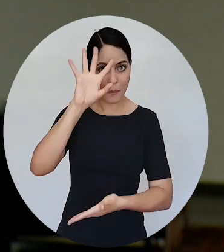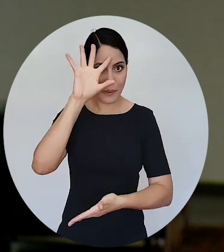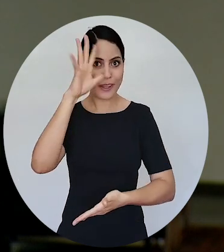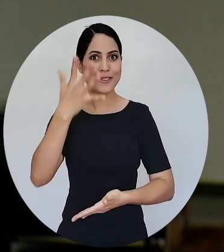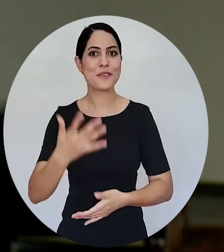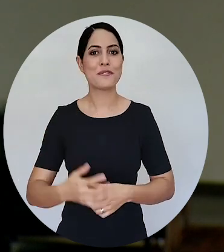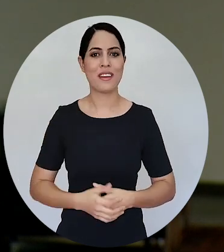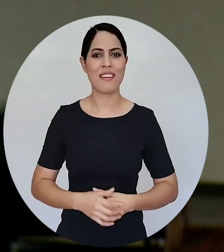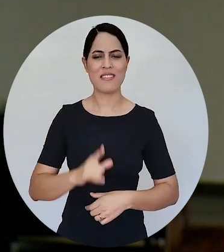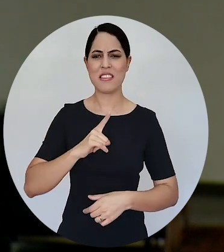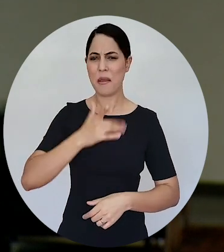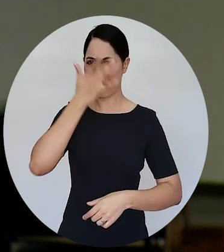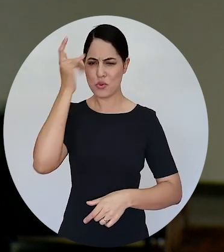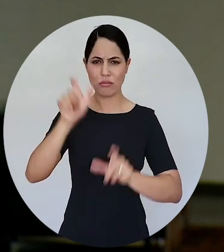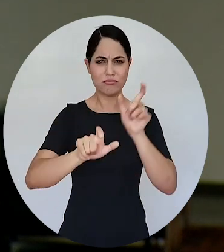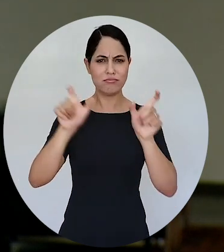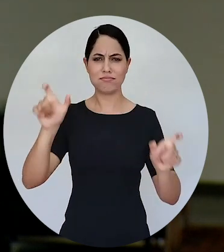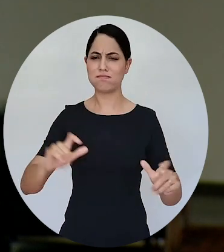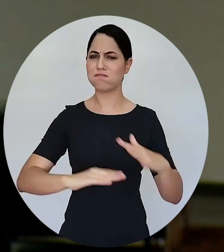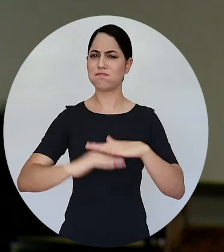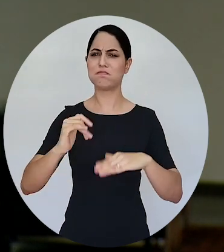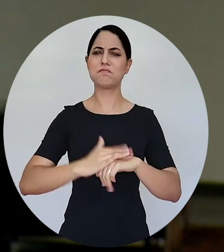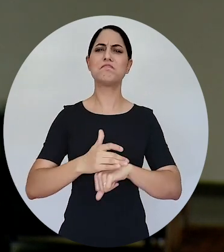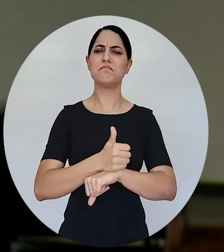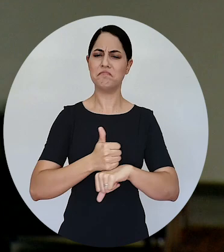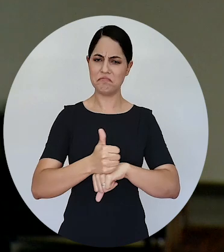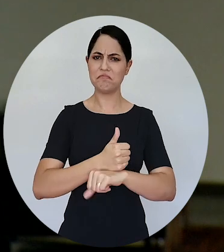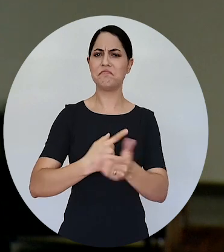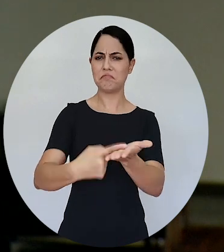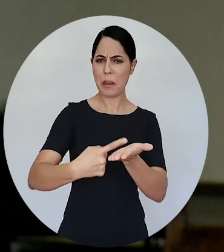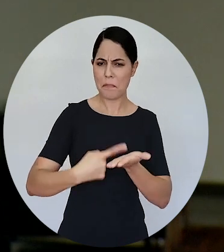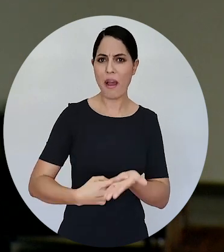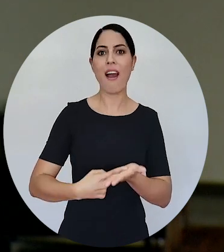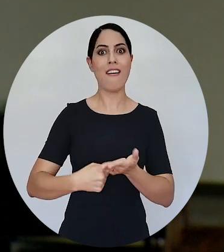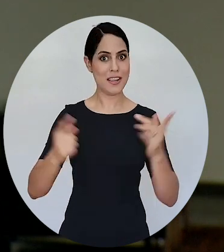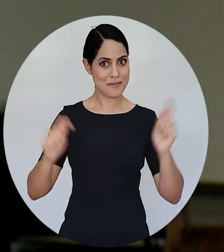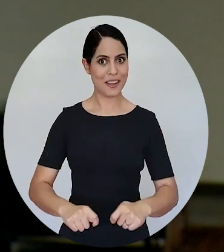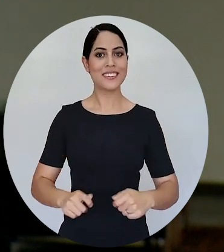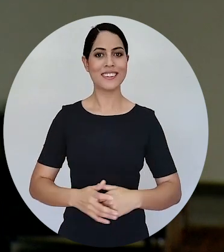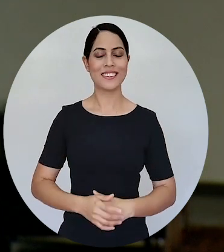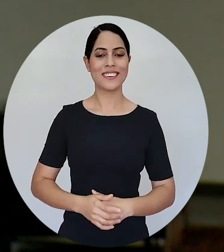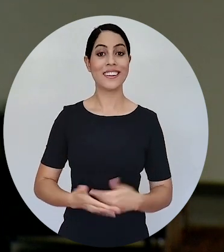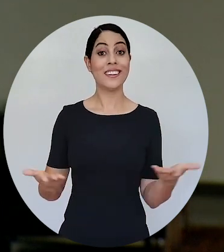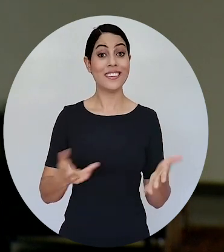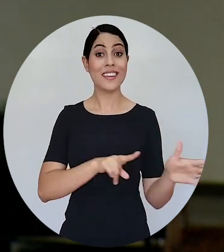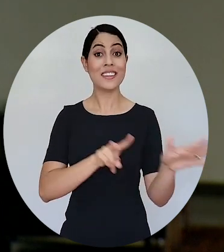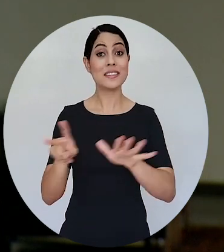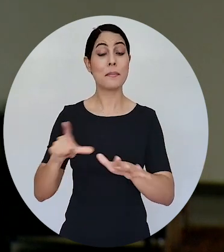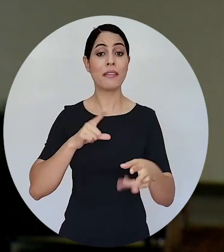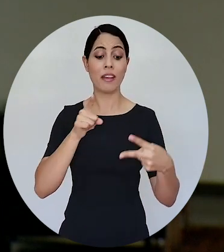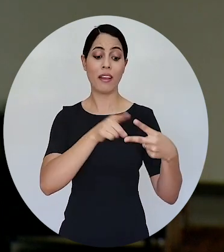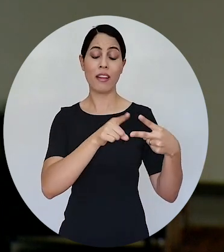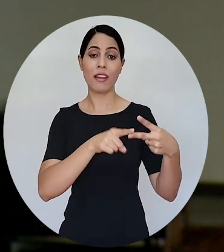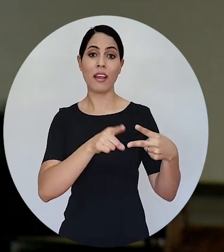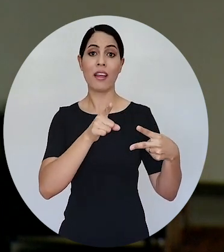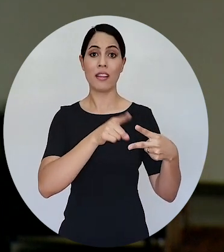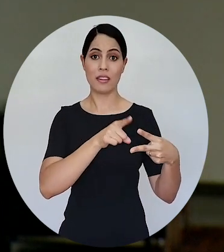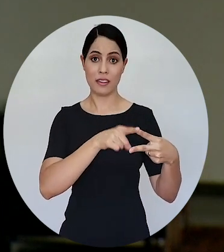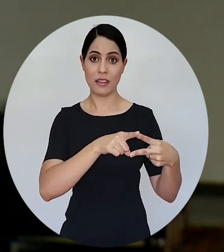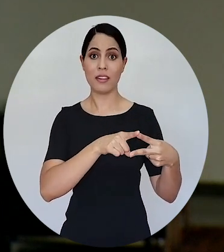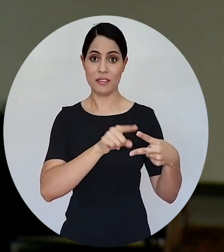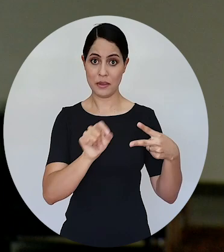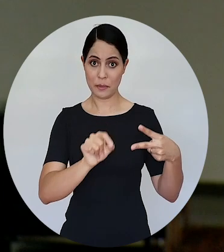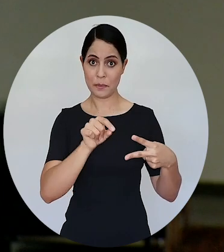processos com a intervenção e diálogo de profissionais capacitados. Nesta semana, falaremos de outros 2 temas. O primeiro com